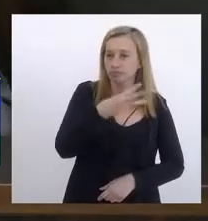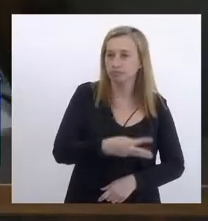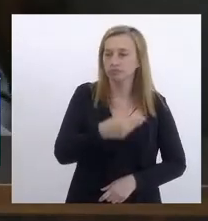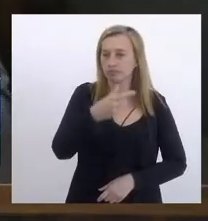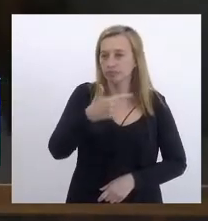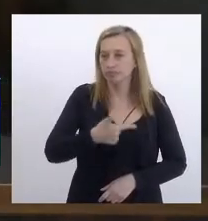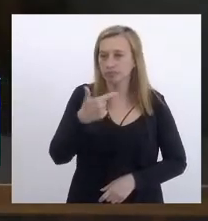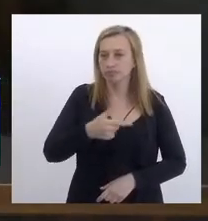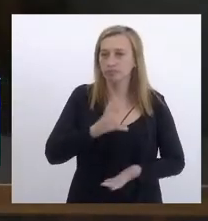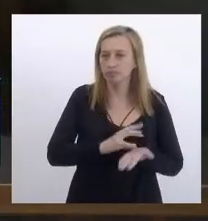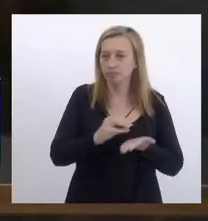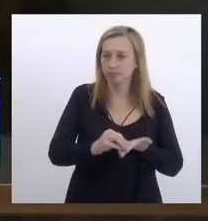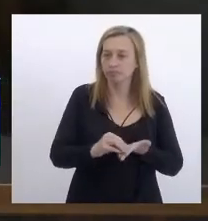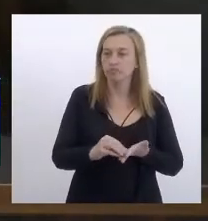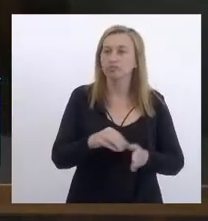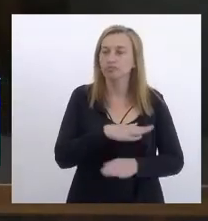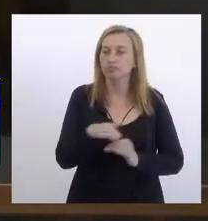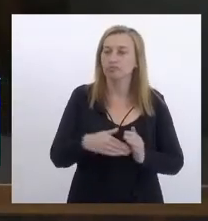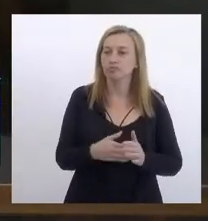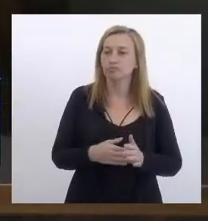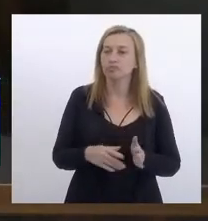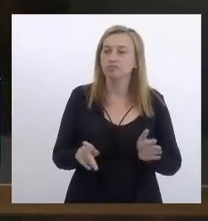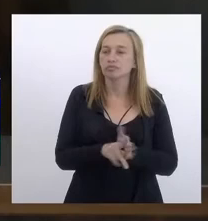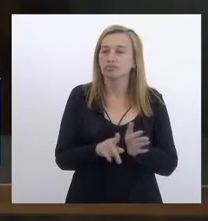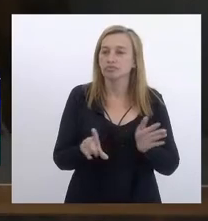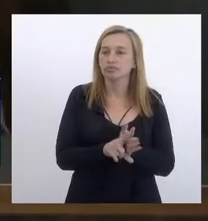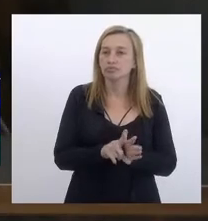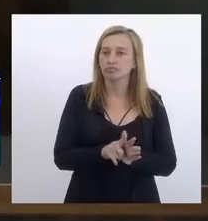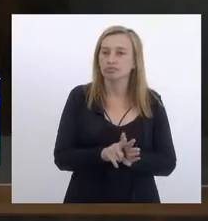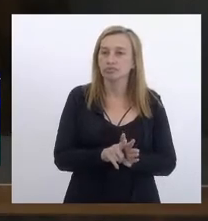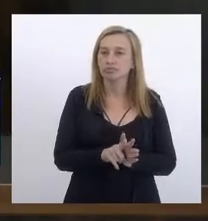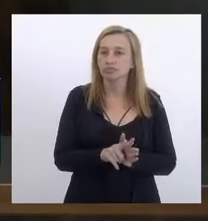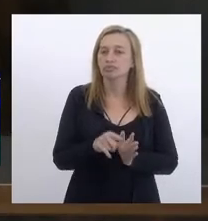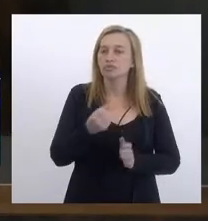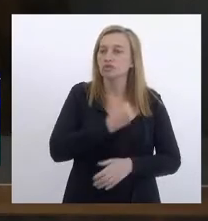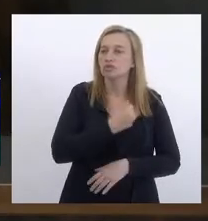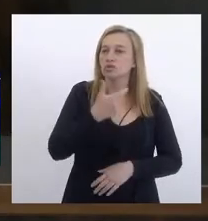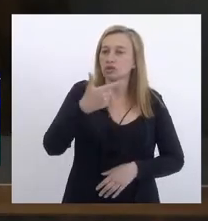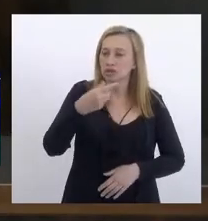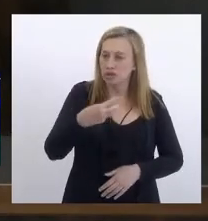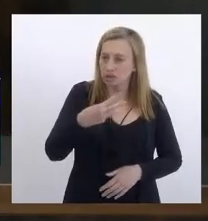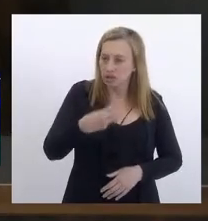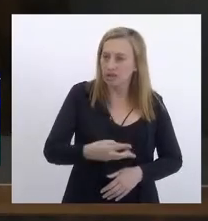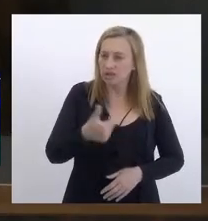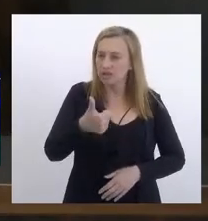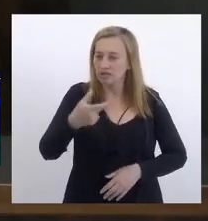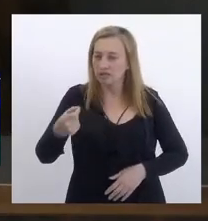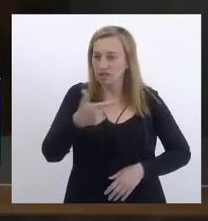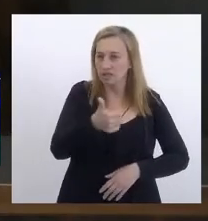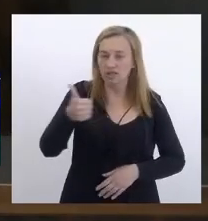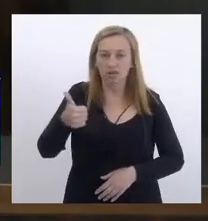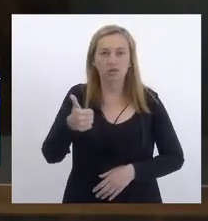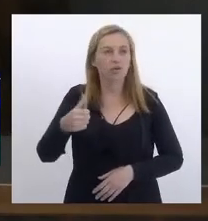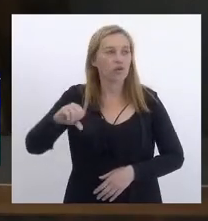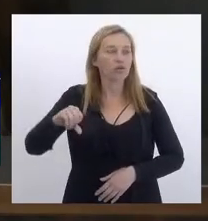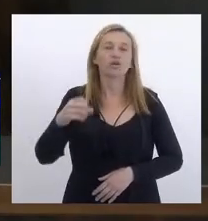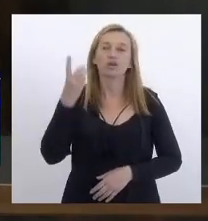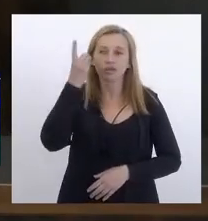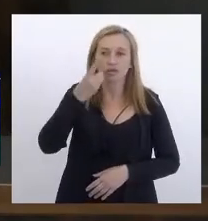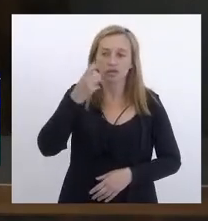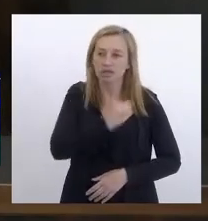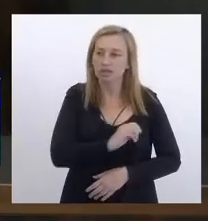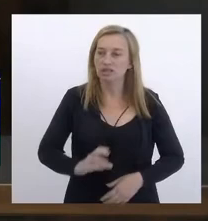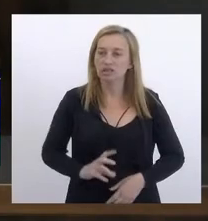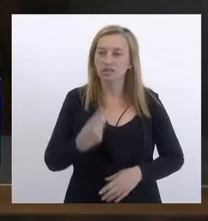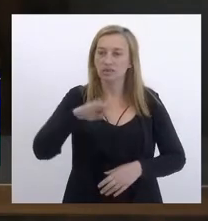32º da pauta, veto total aposto ao projeto de lei número 13/20/19, de autoria dos deputados André Siliano e Marcelo Cabeleireiro,